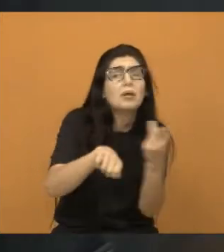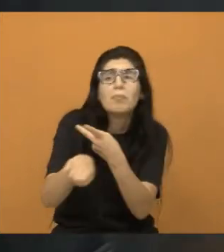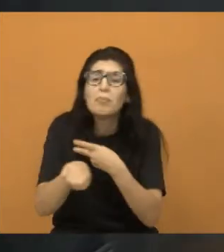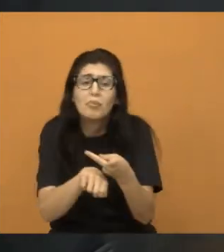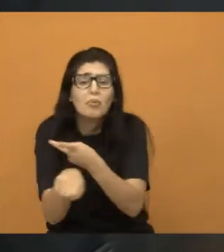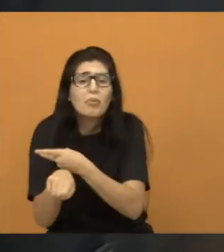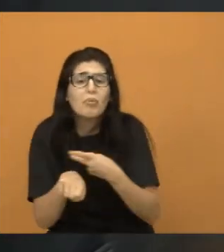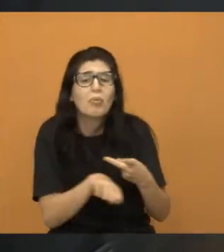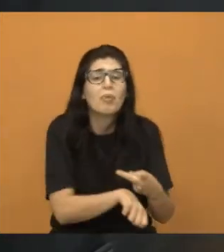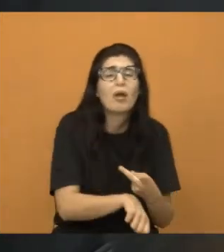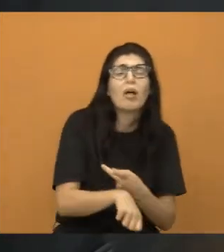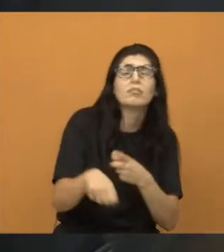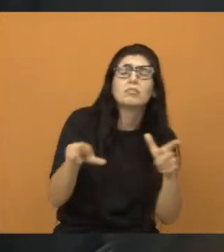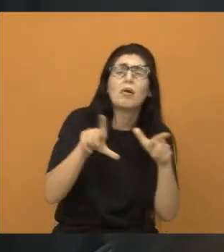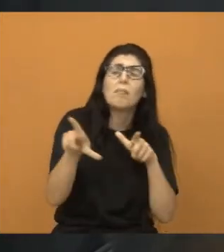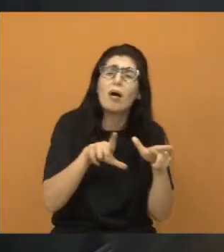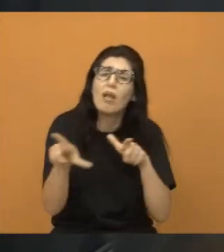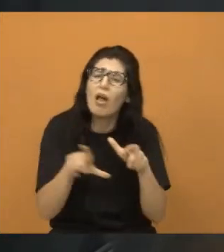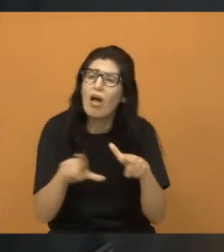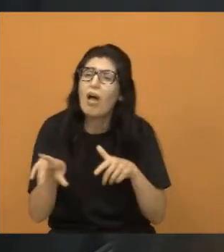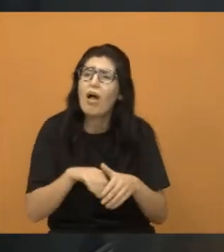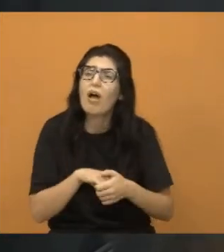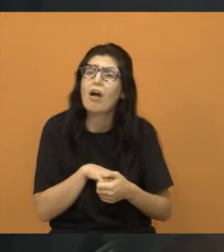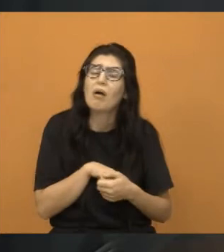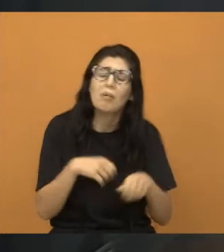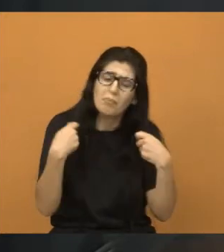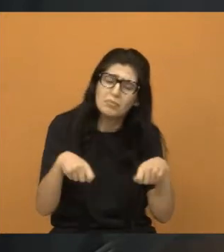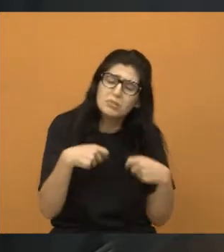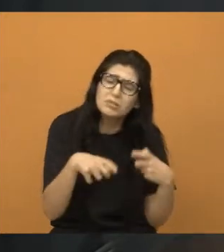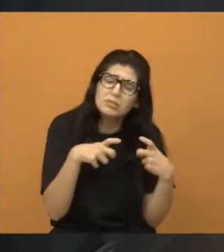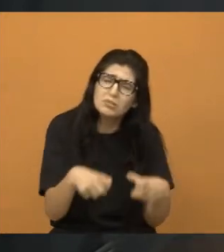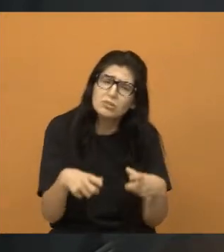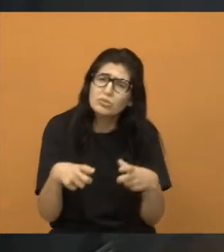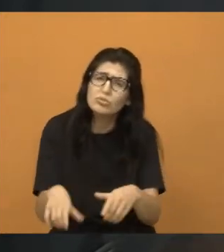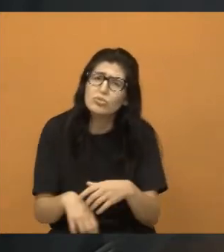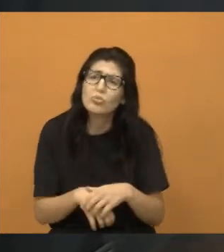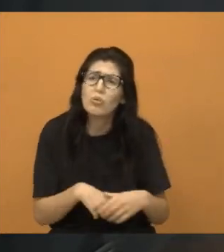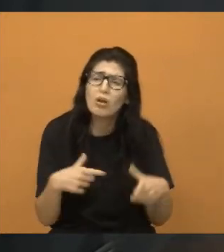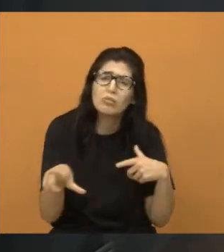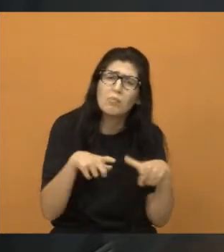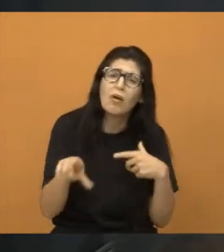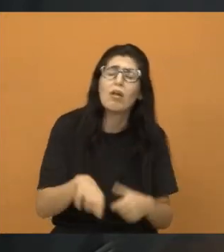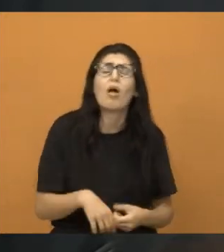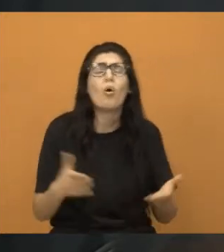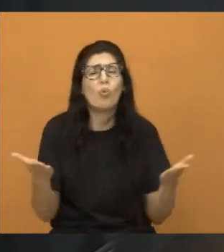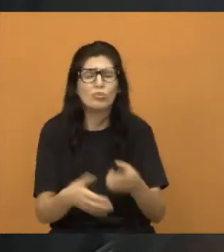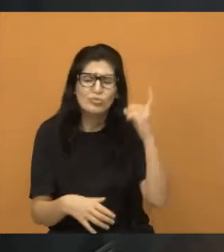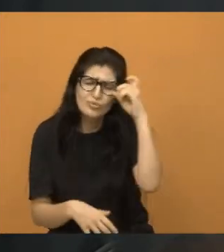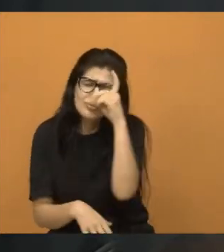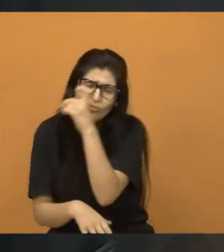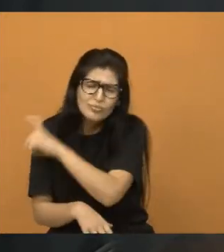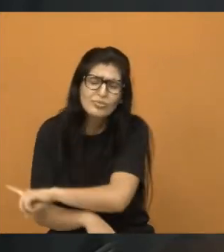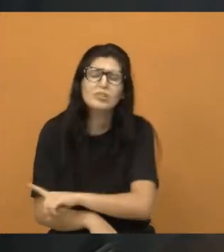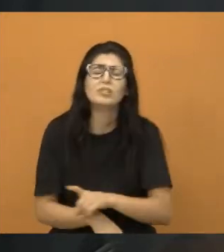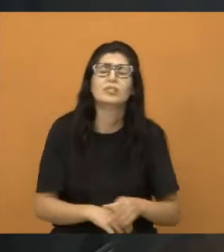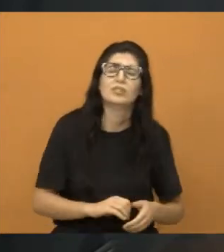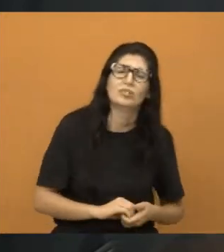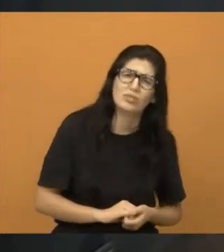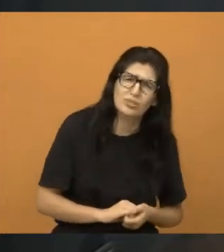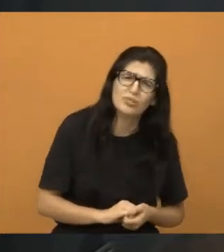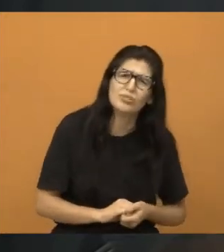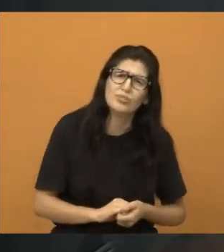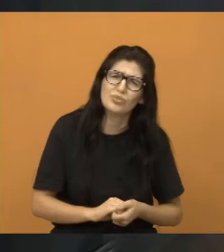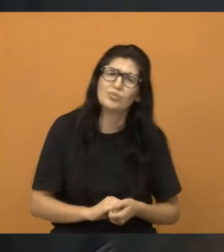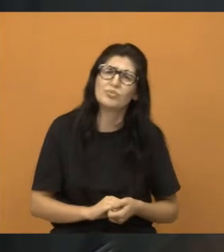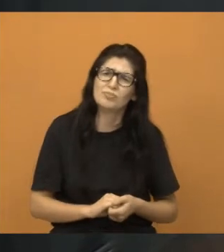precisamos de mais vagas. E a gente sabe hoje que hoje em dia está difícil se colocar no mercado